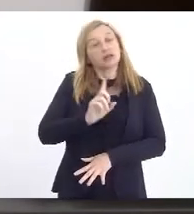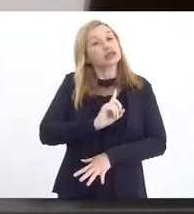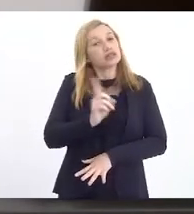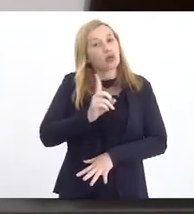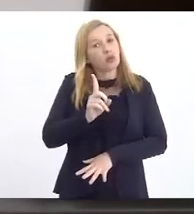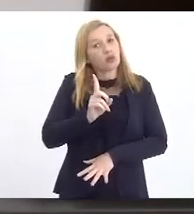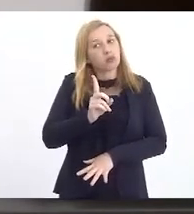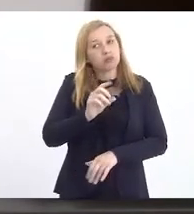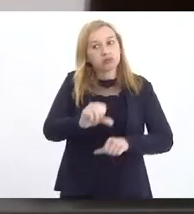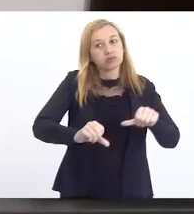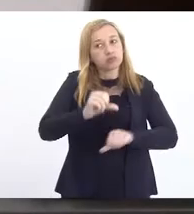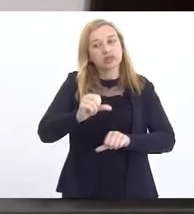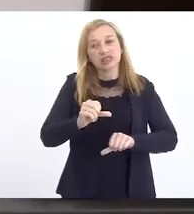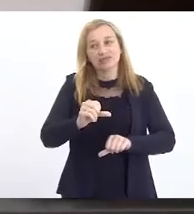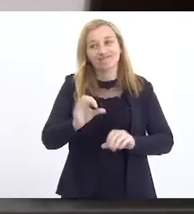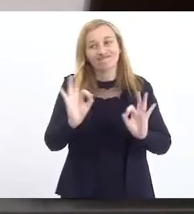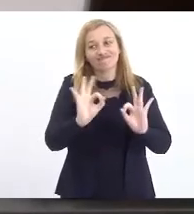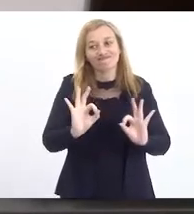não pode